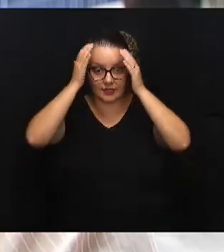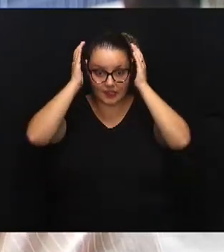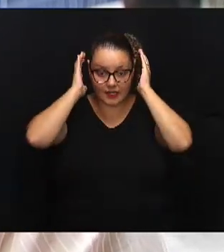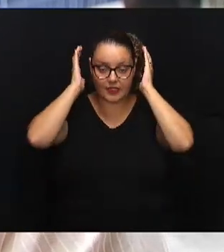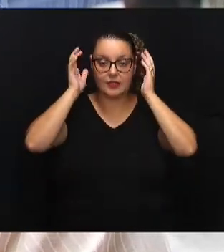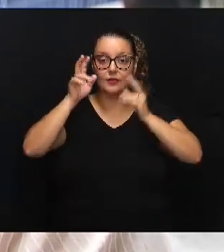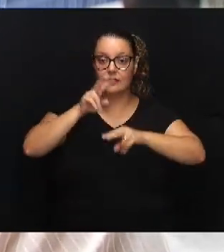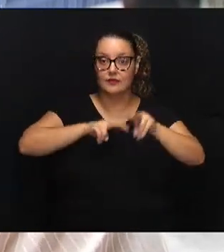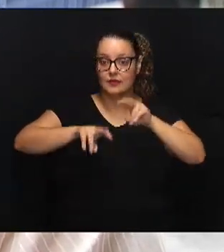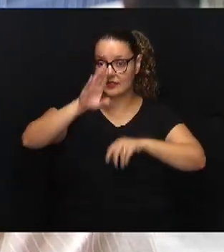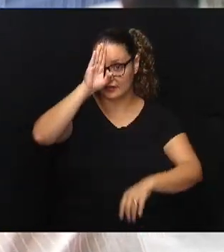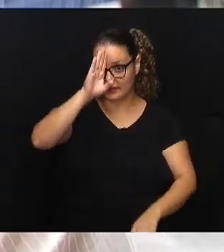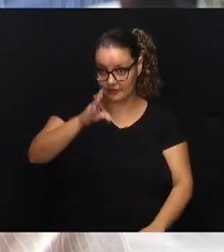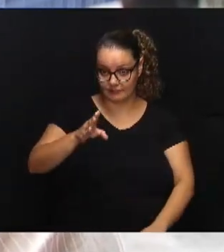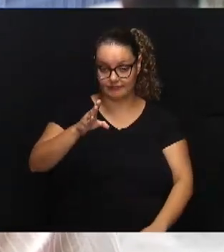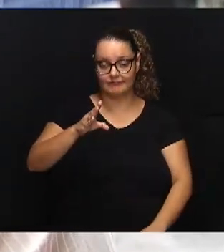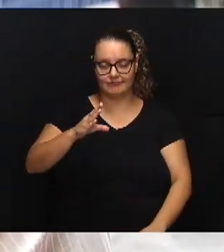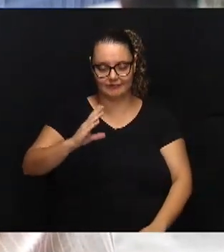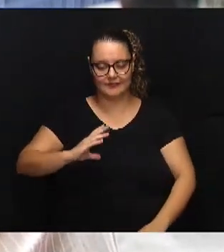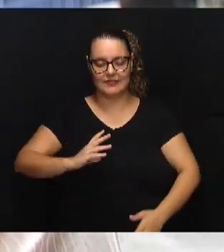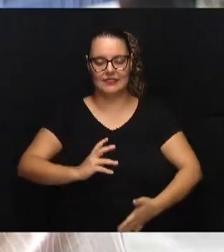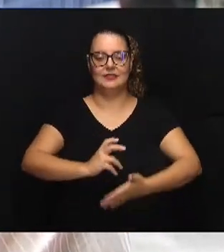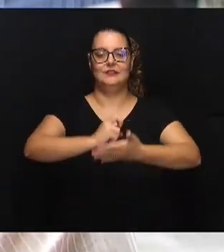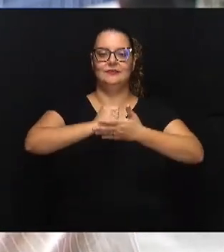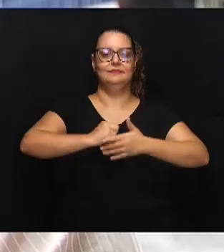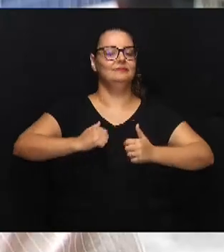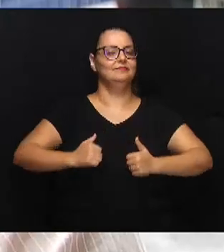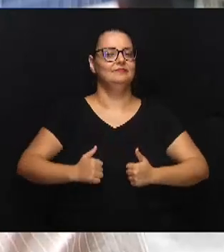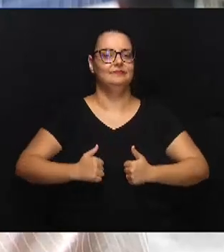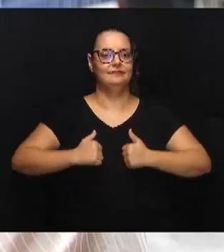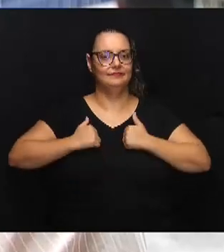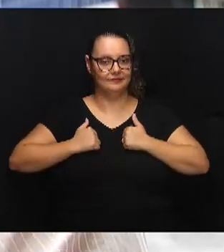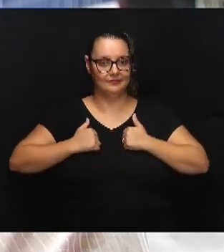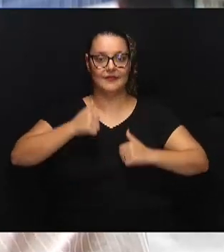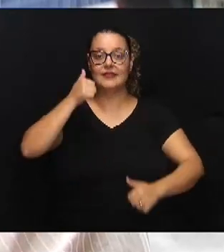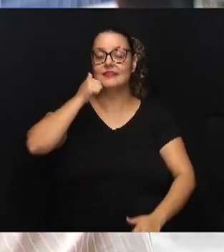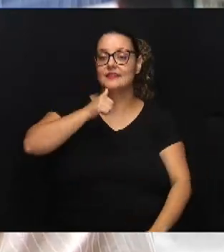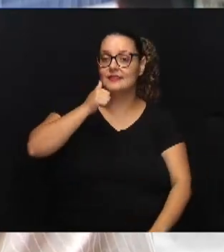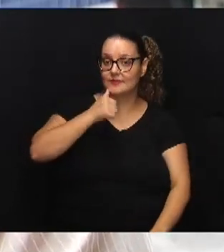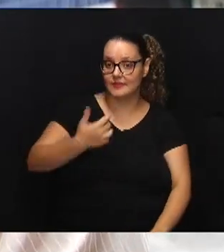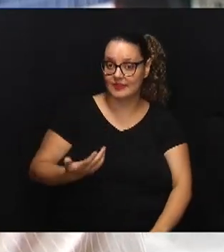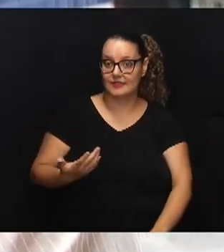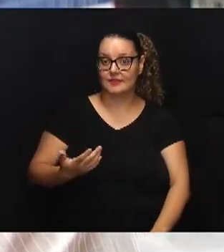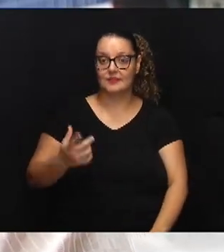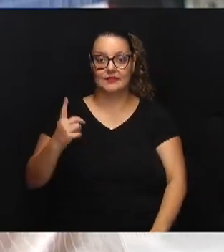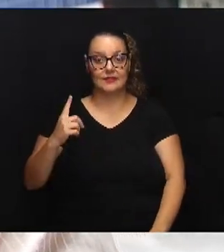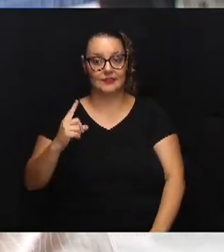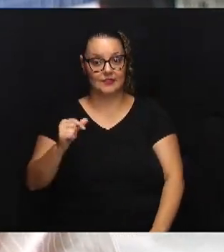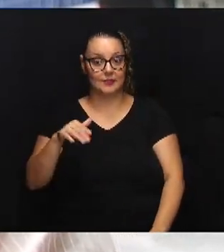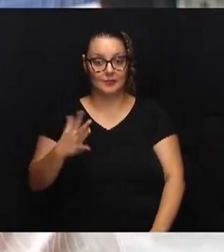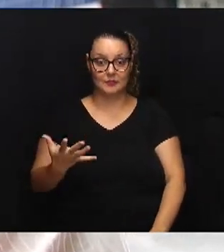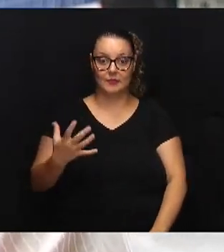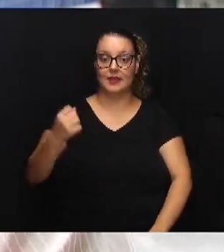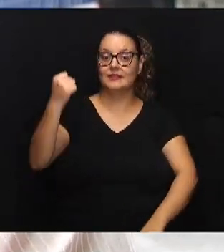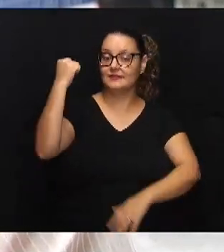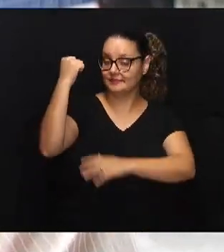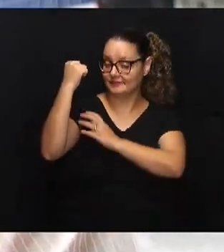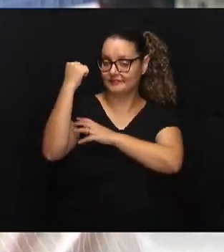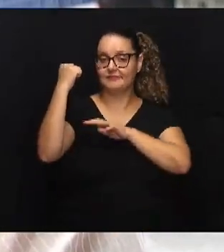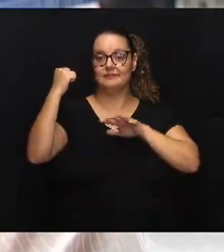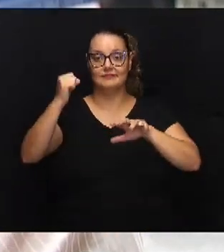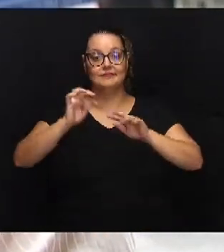visa principalmente resgatar essa autoestima dessas mulheres, né? Que elas saiam mais empoderadas,